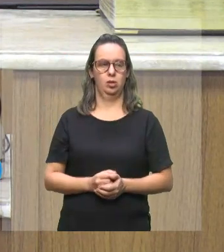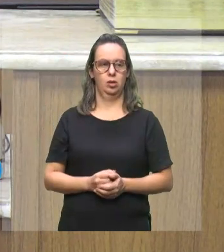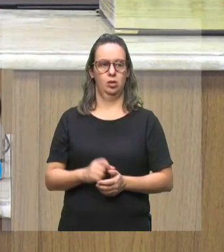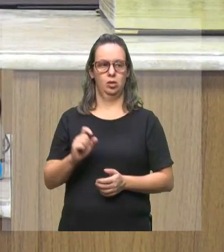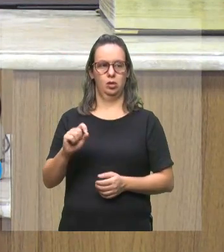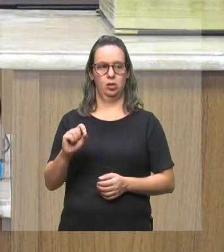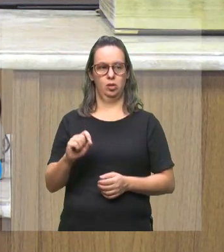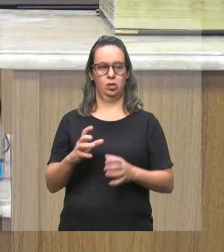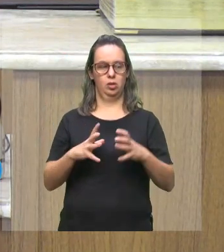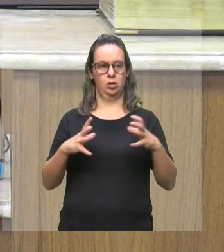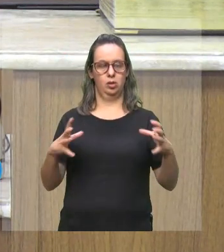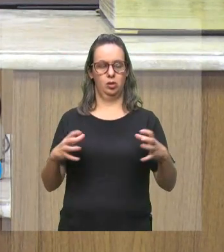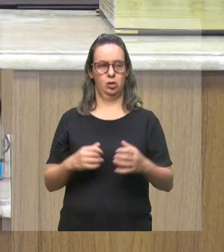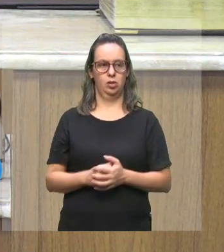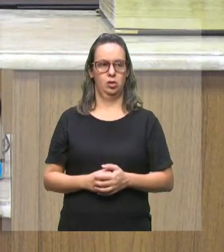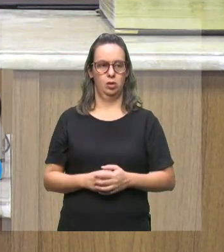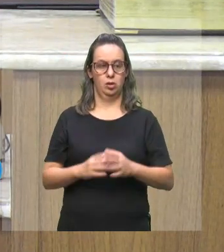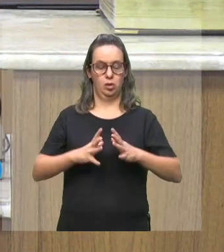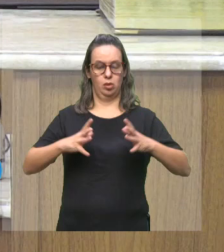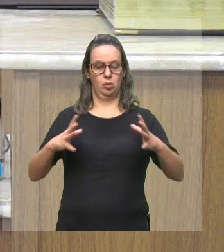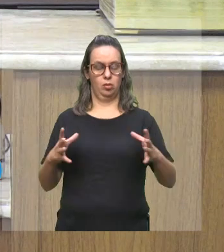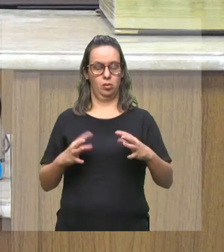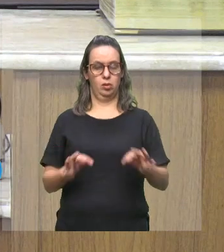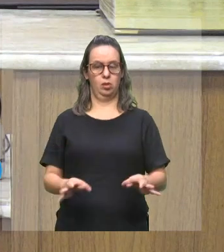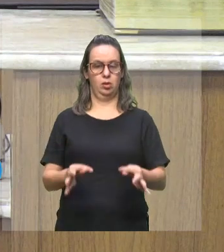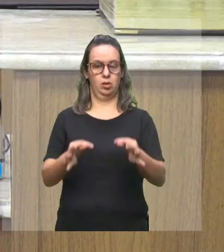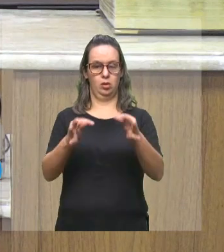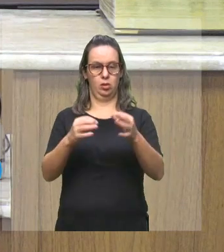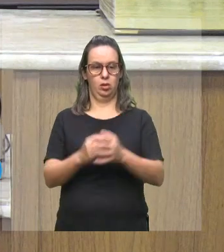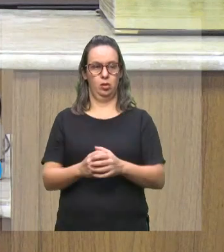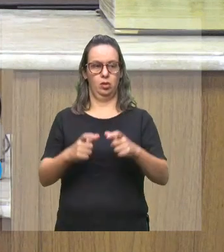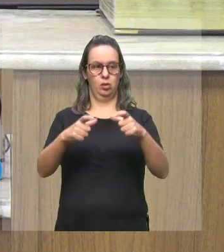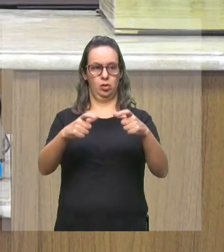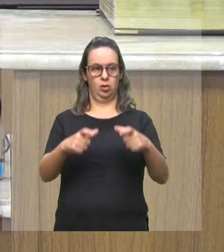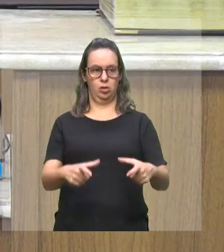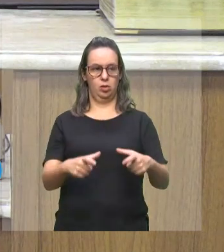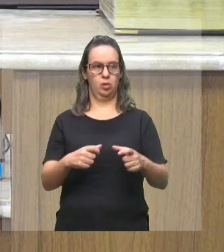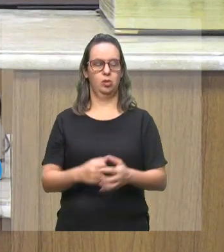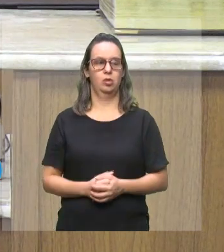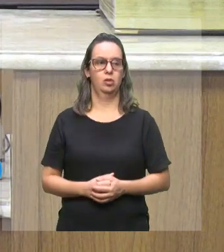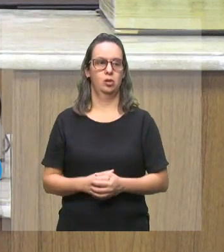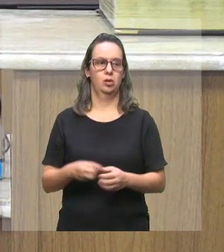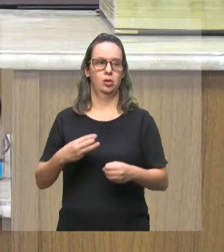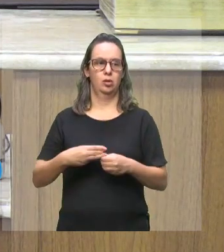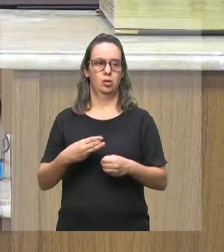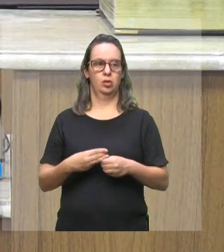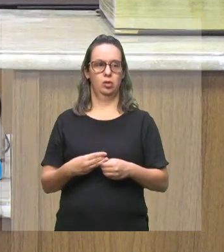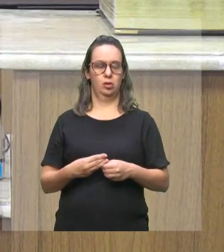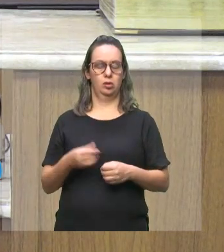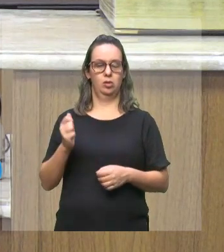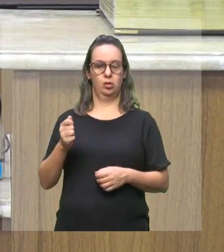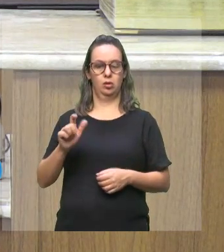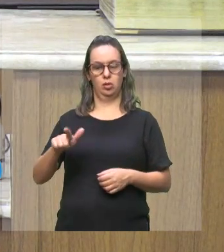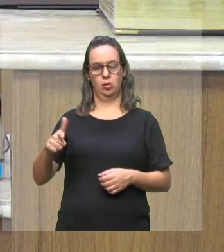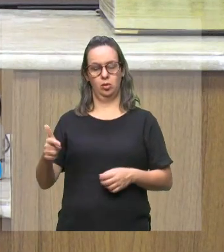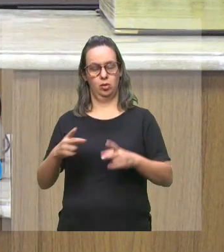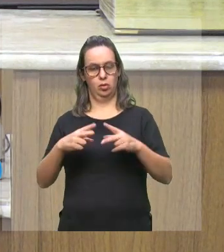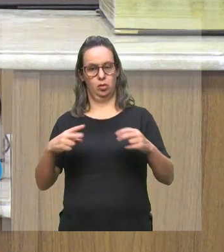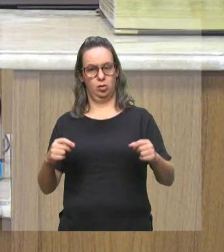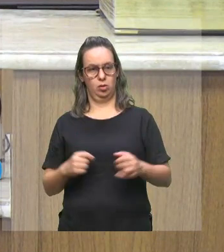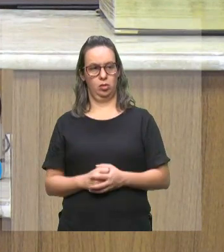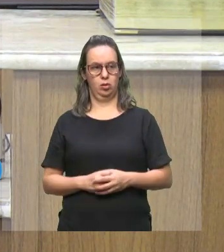extensão tecnológica em ambiente produtivo no município de Assis e da outras providências. O